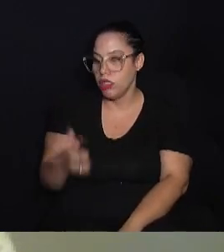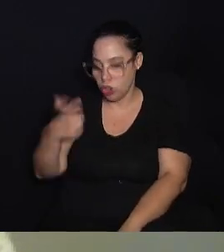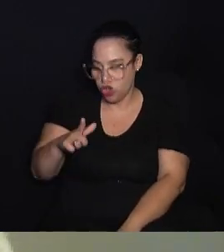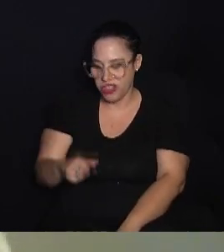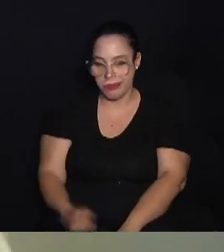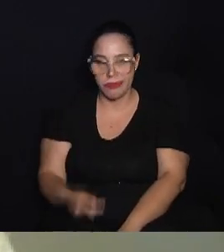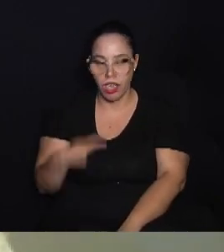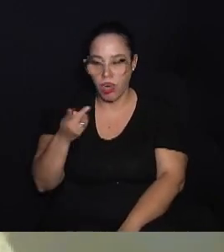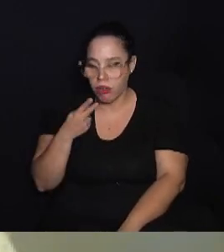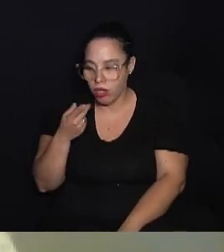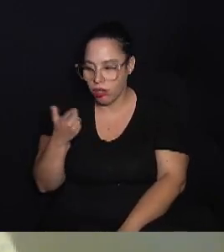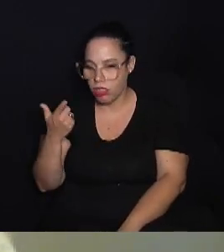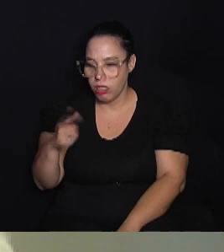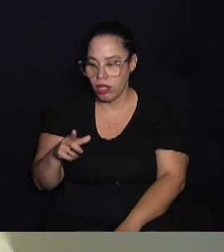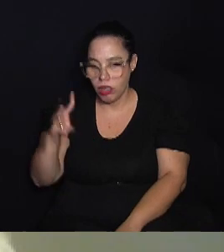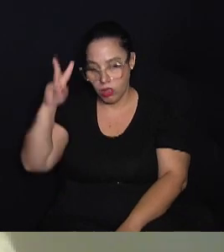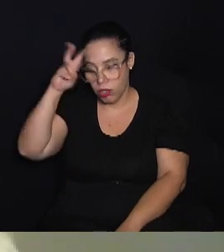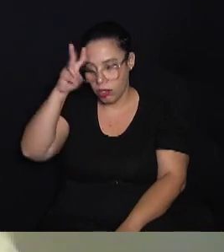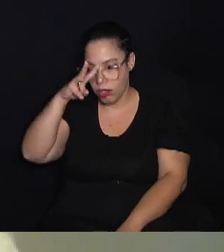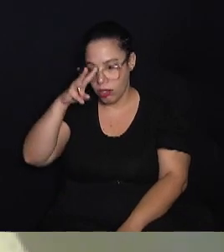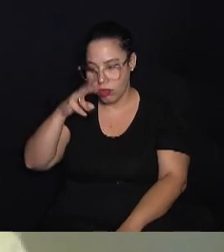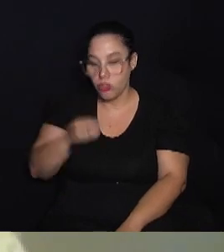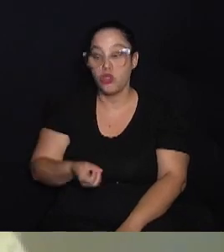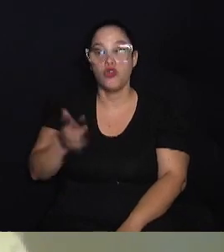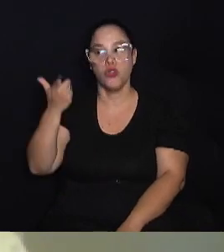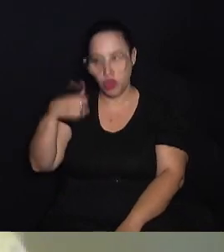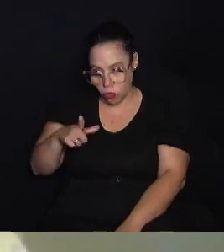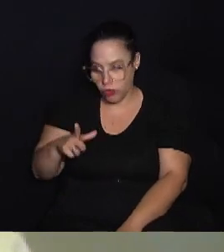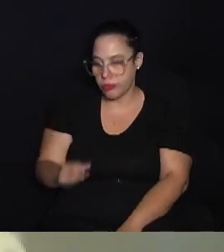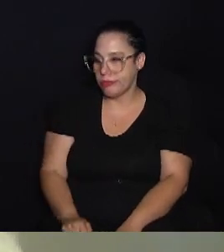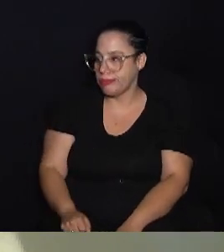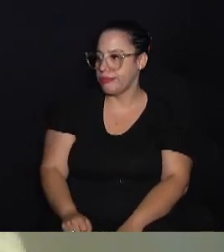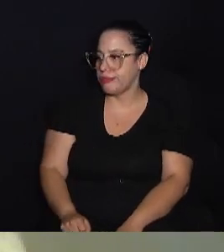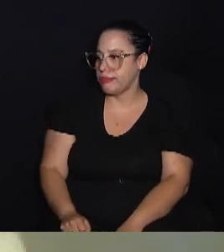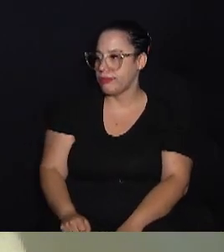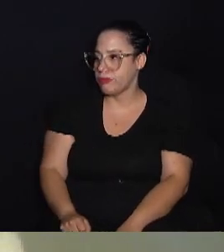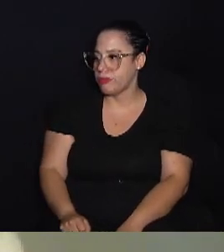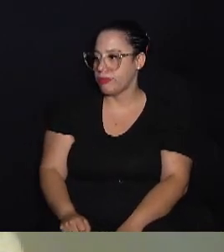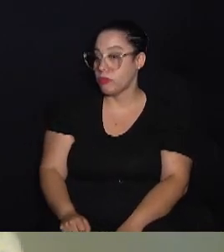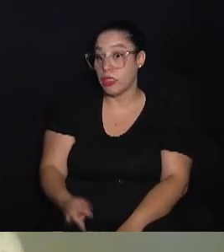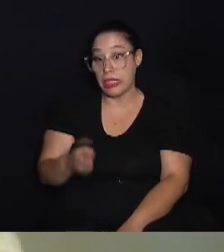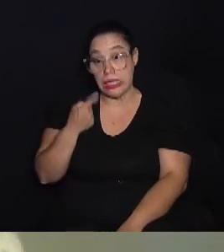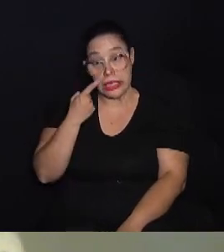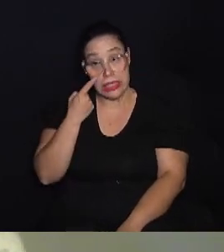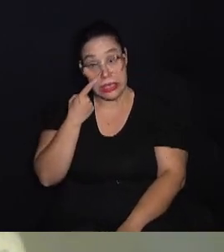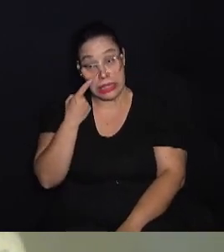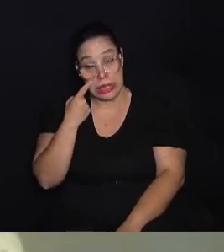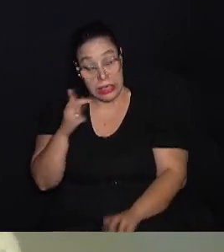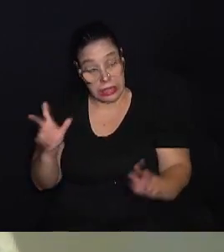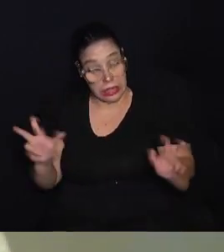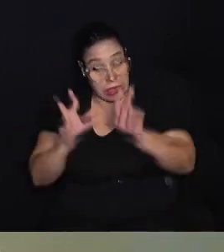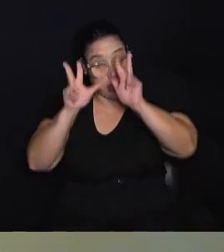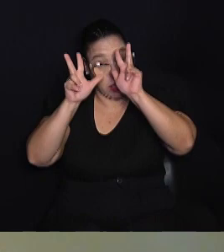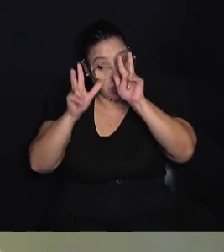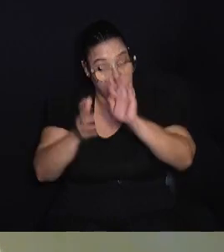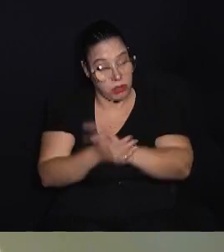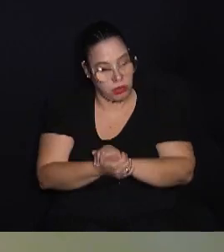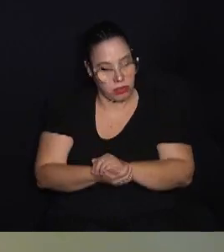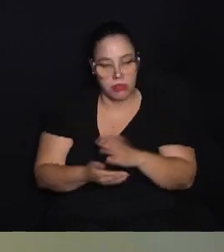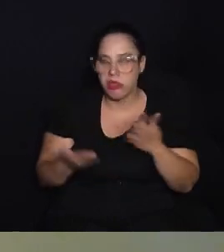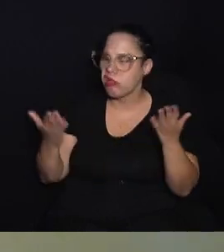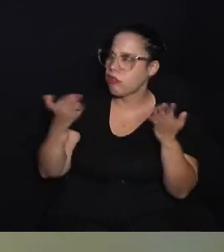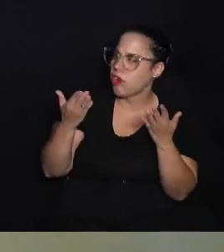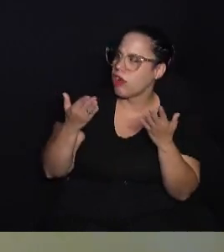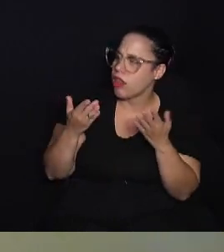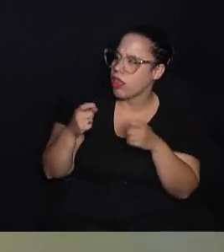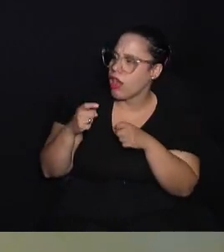fala a mesma coisa, ela contou uma história, no dia seguinte ela conta a mesma história como pela primeira vez, também é um bom alerta. Agora, que a